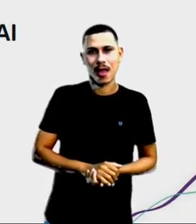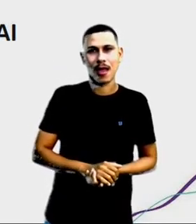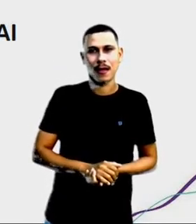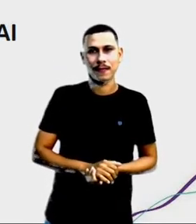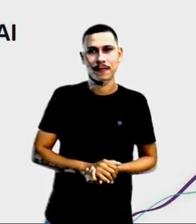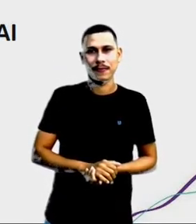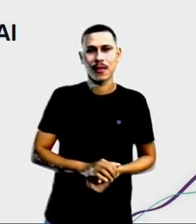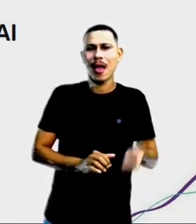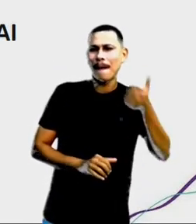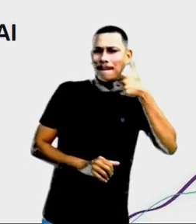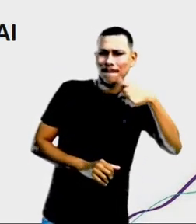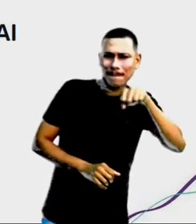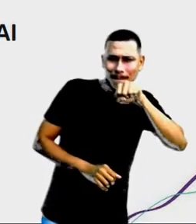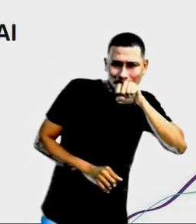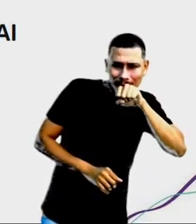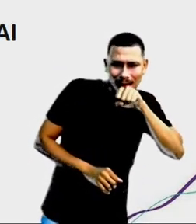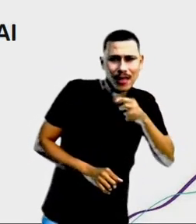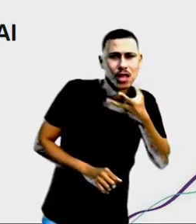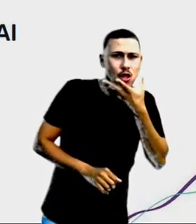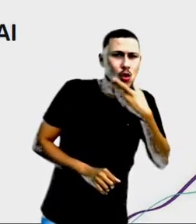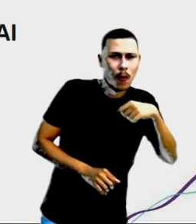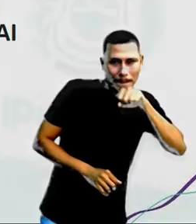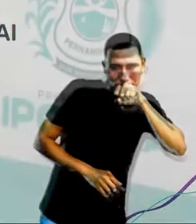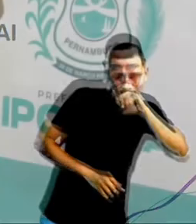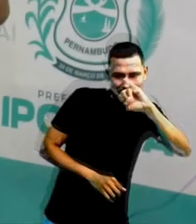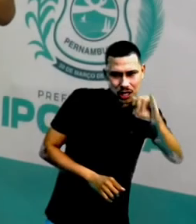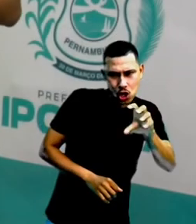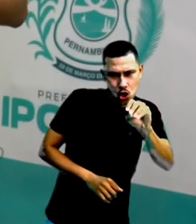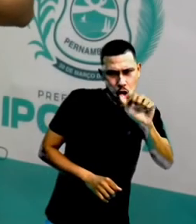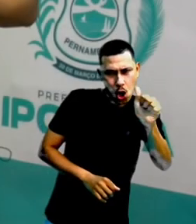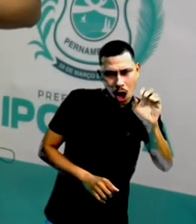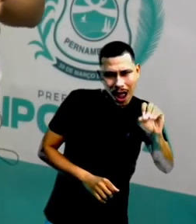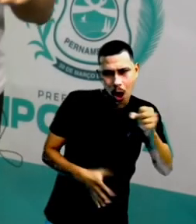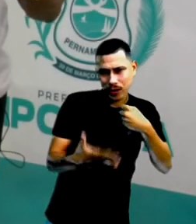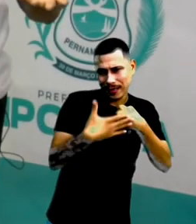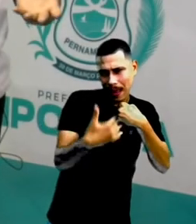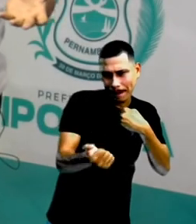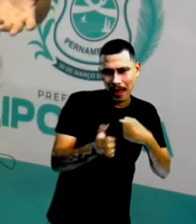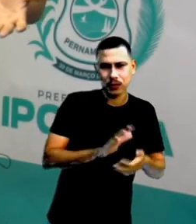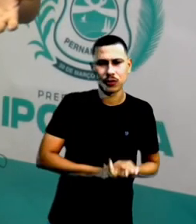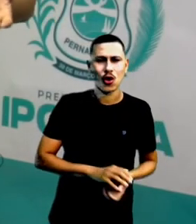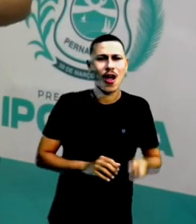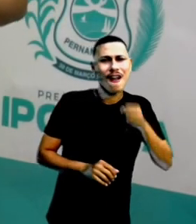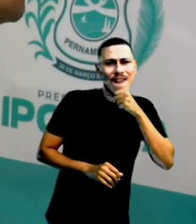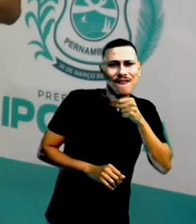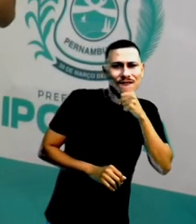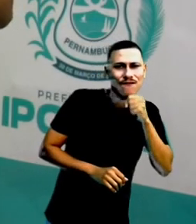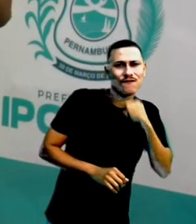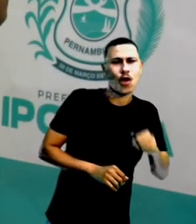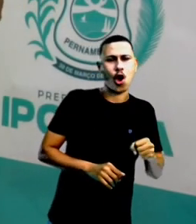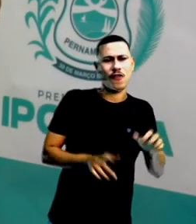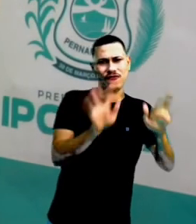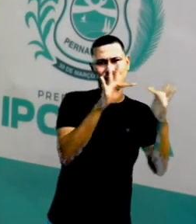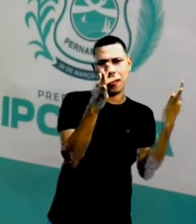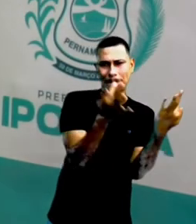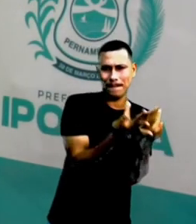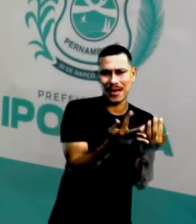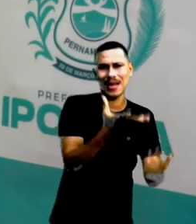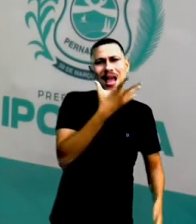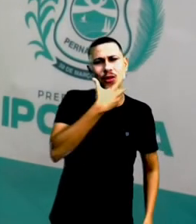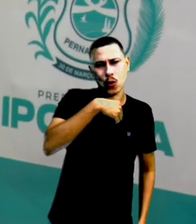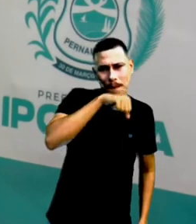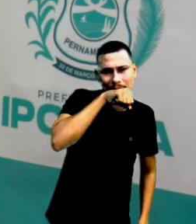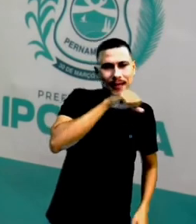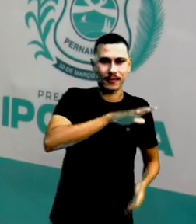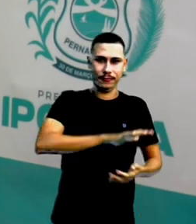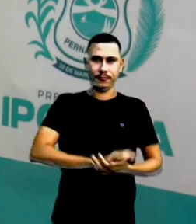do pai de João. Eles são chamados de avós paternos, porque são os pais do